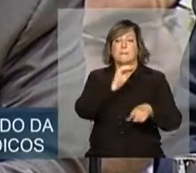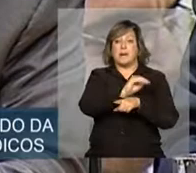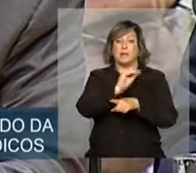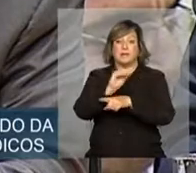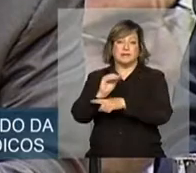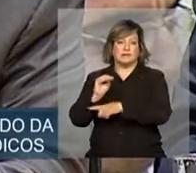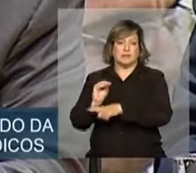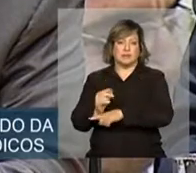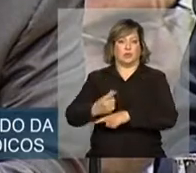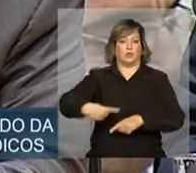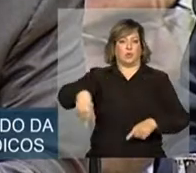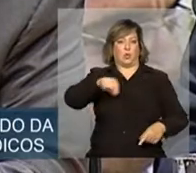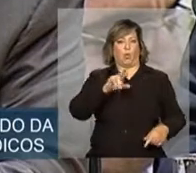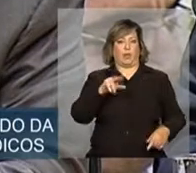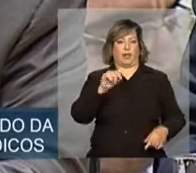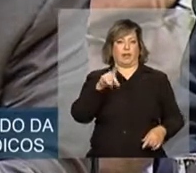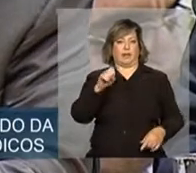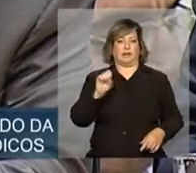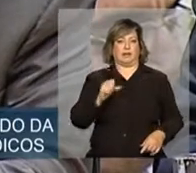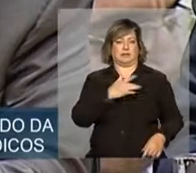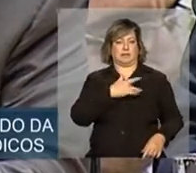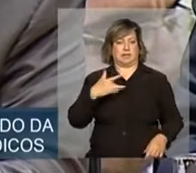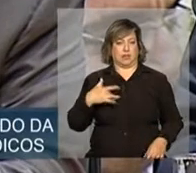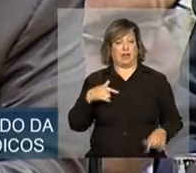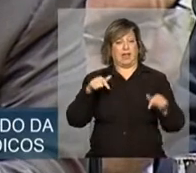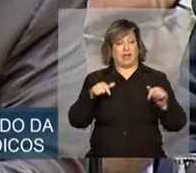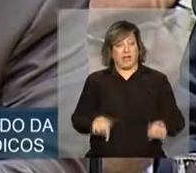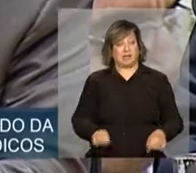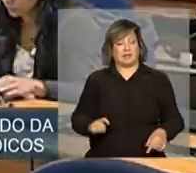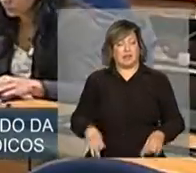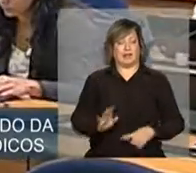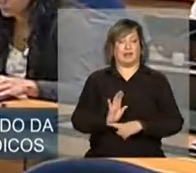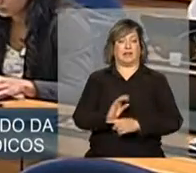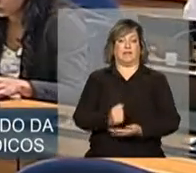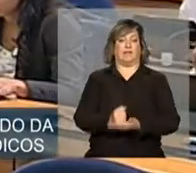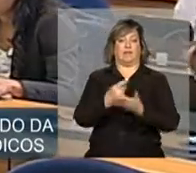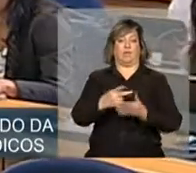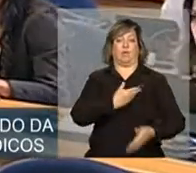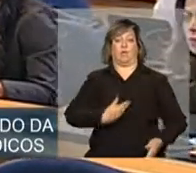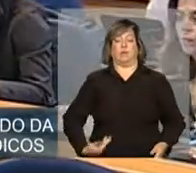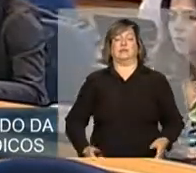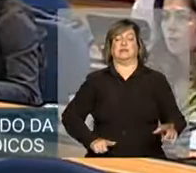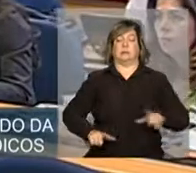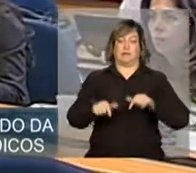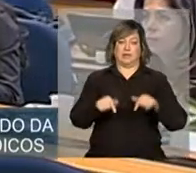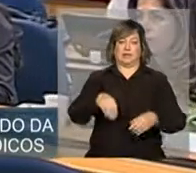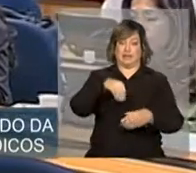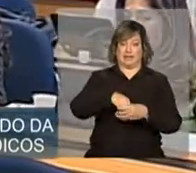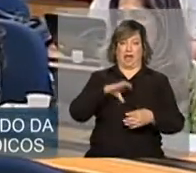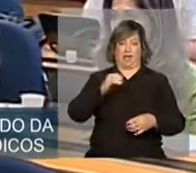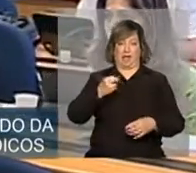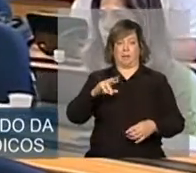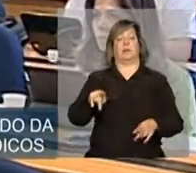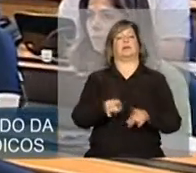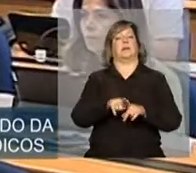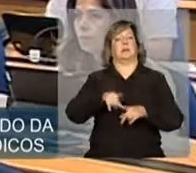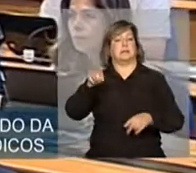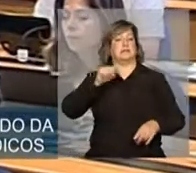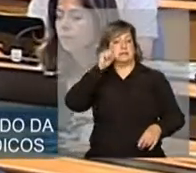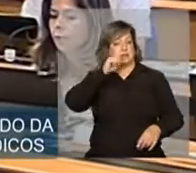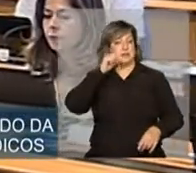manutenção das unidades de saúde Essa é a defesa do governo nós vamos trabalhar isso tanto na Câmara quanto no